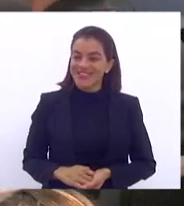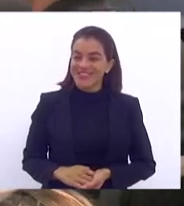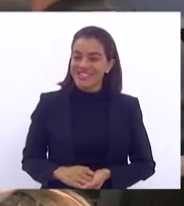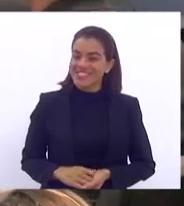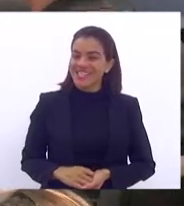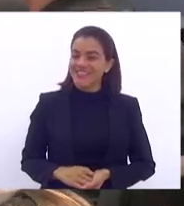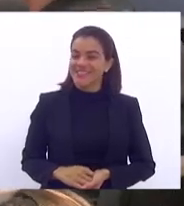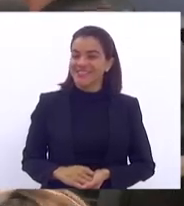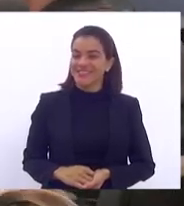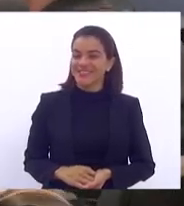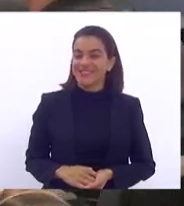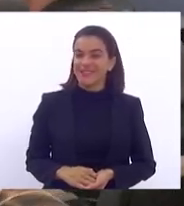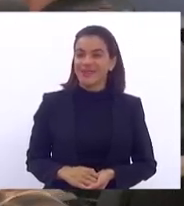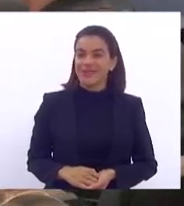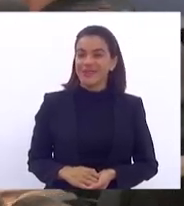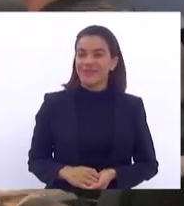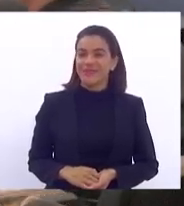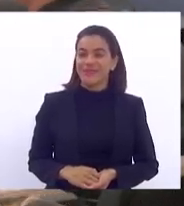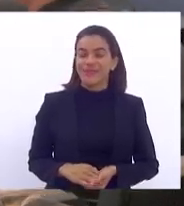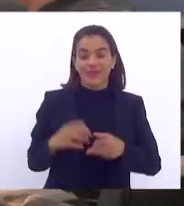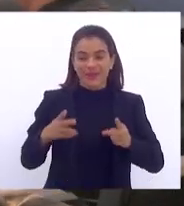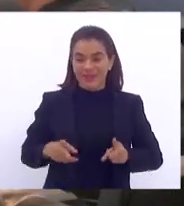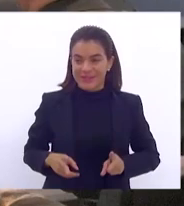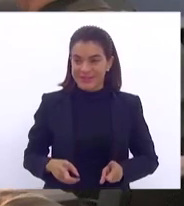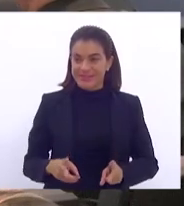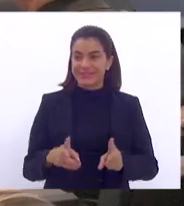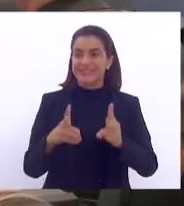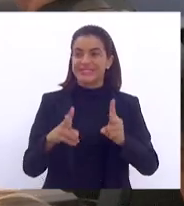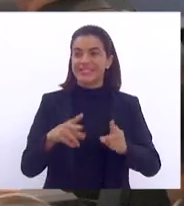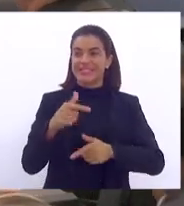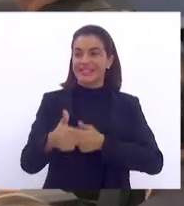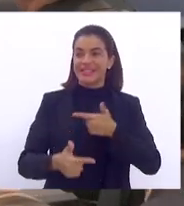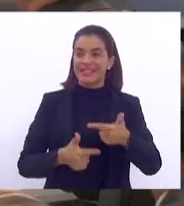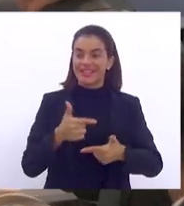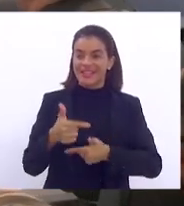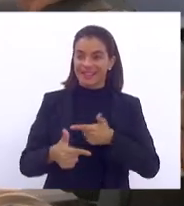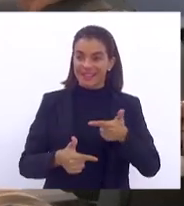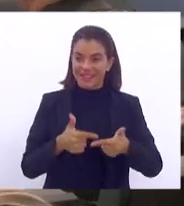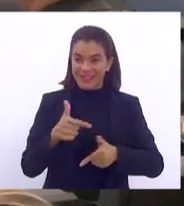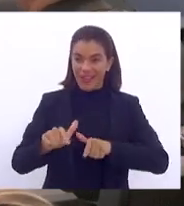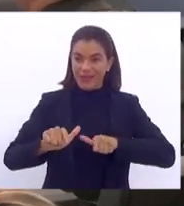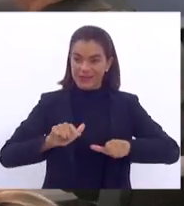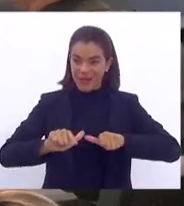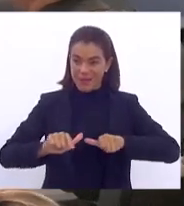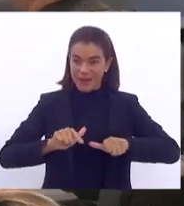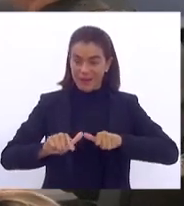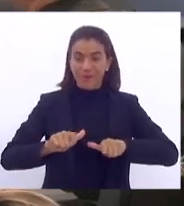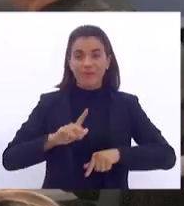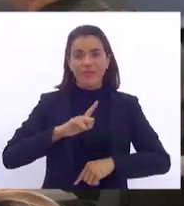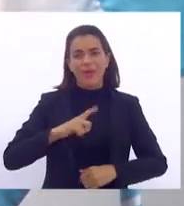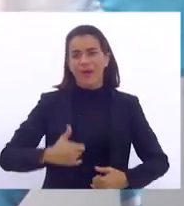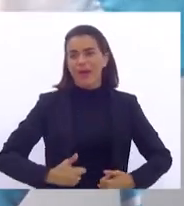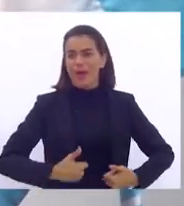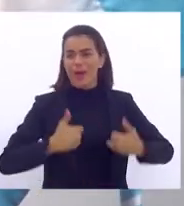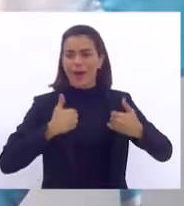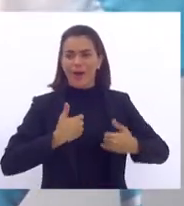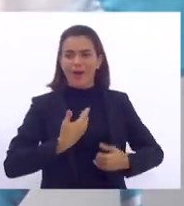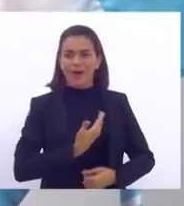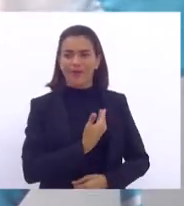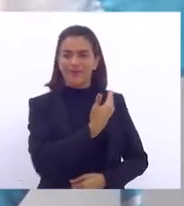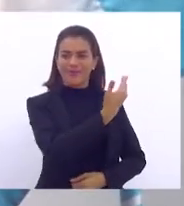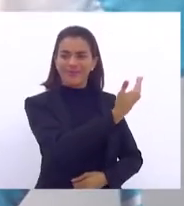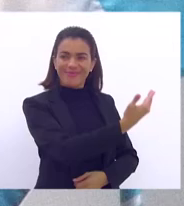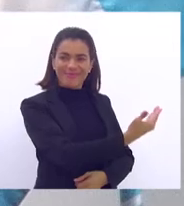palmas bom Dando sequência aos trabalhos eu tenho a honra de estar aqui ao lado